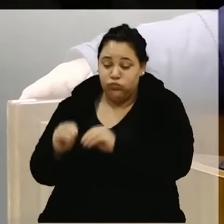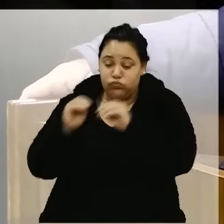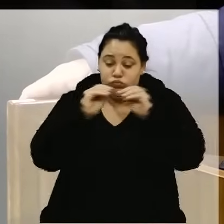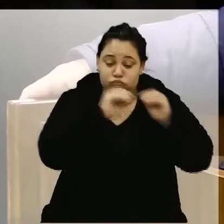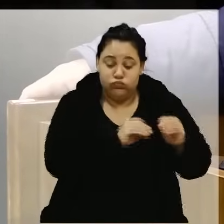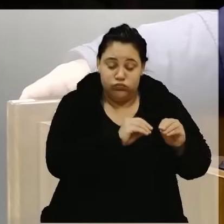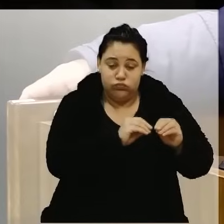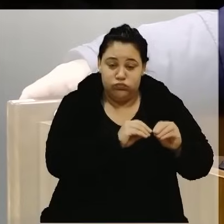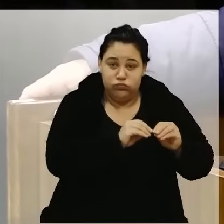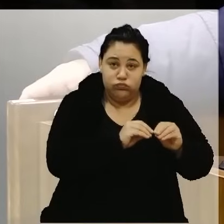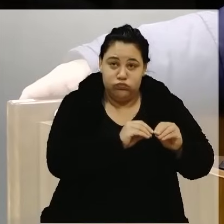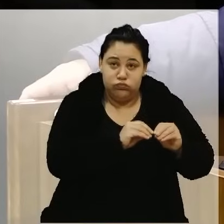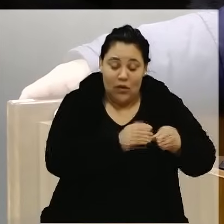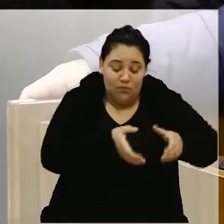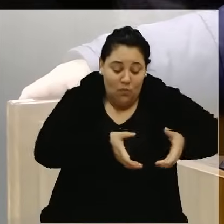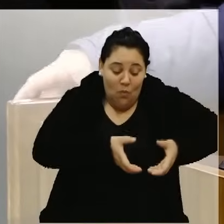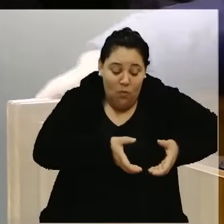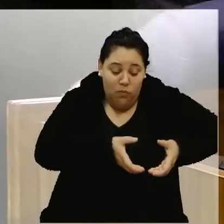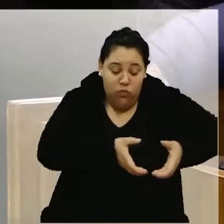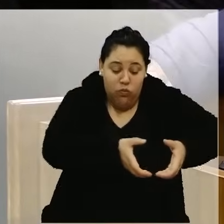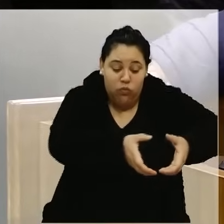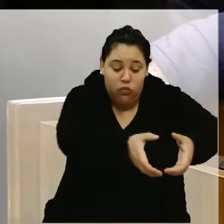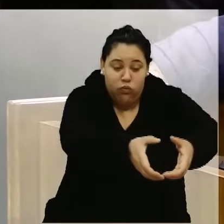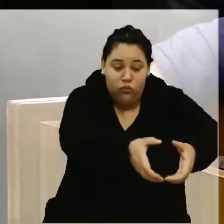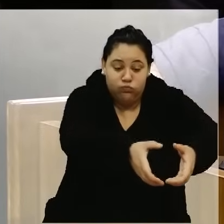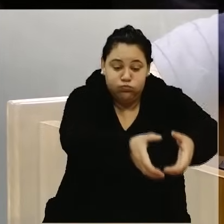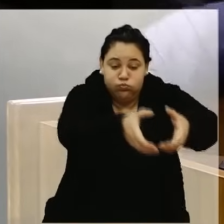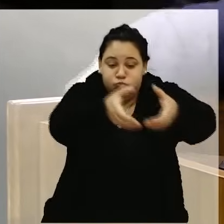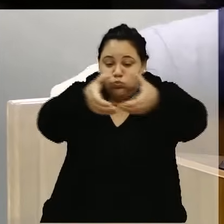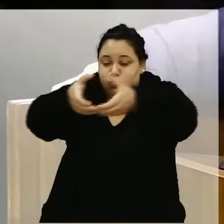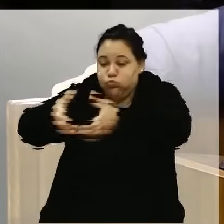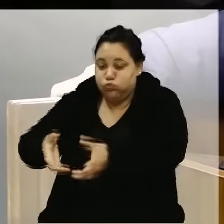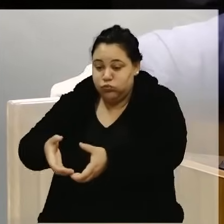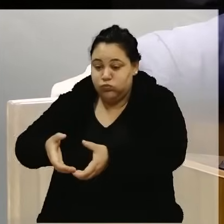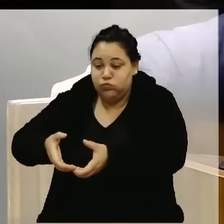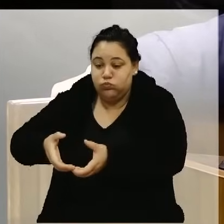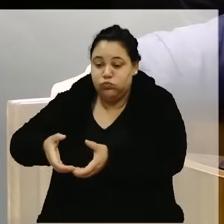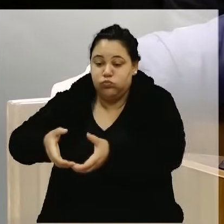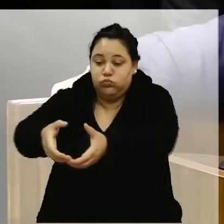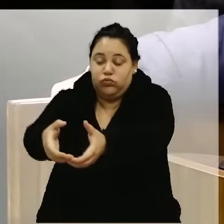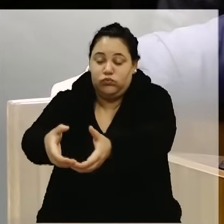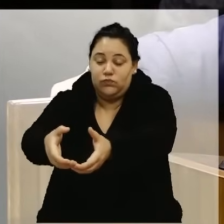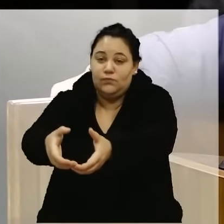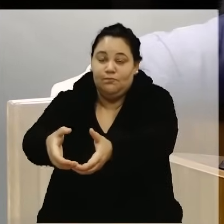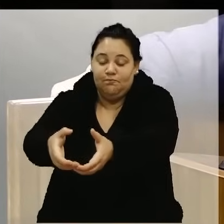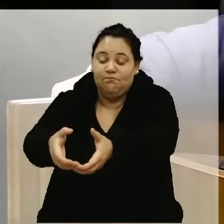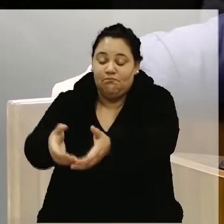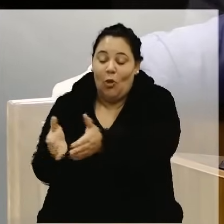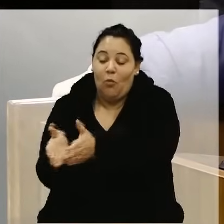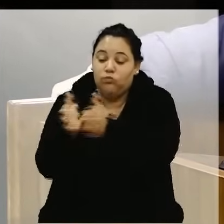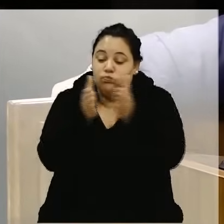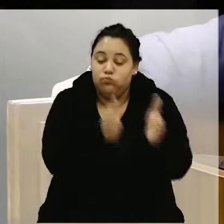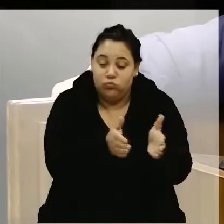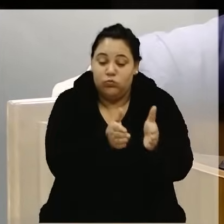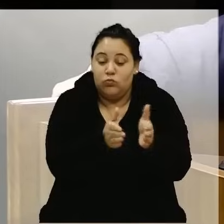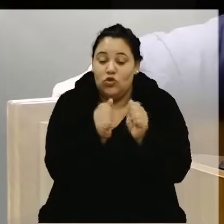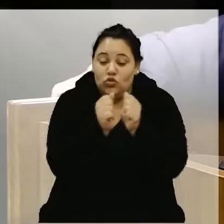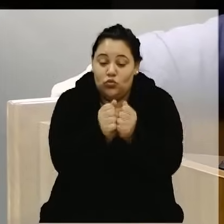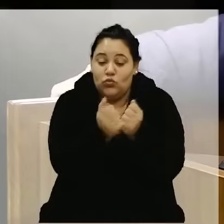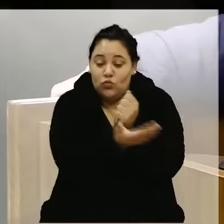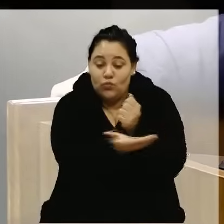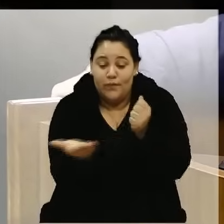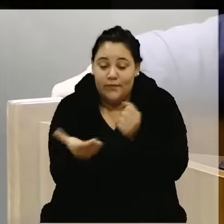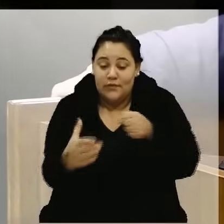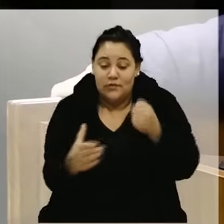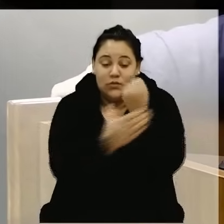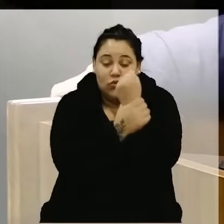serão 600 metros de realocação no lado oposto da pista, né? Junto, numa área segura, junto à